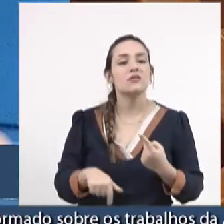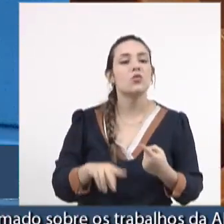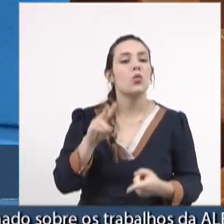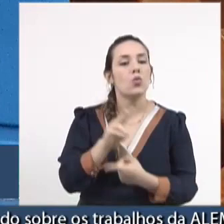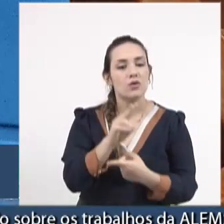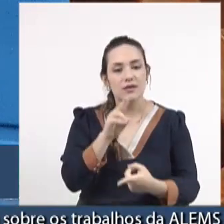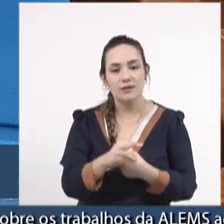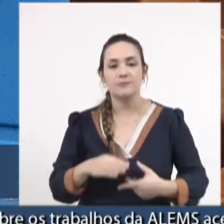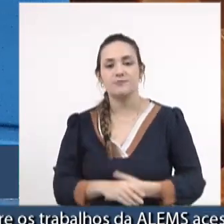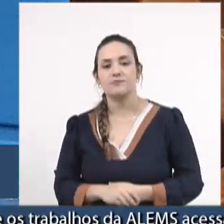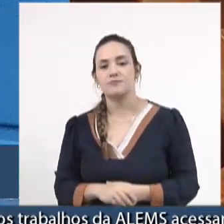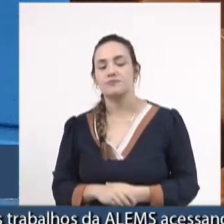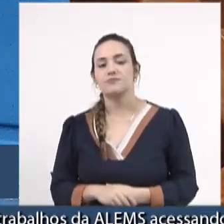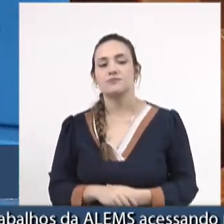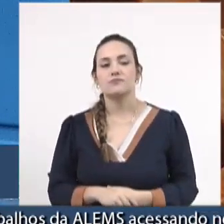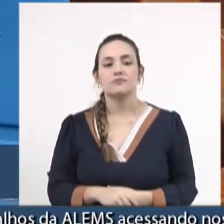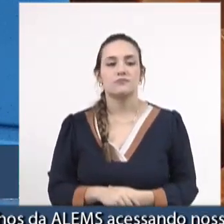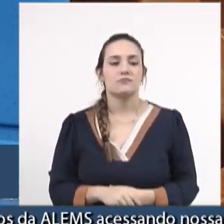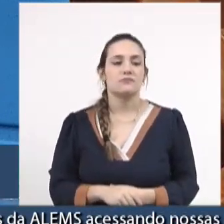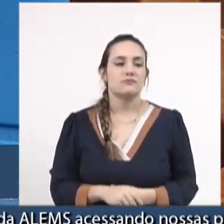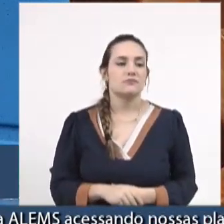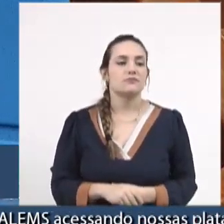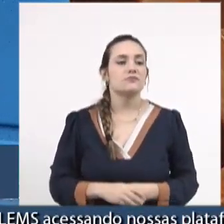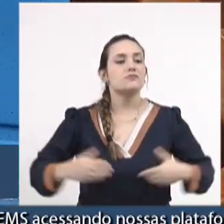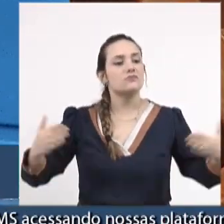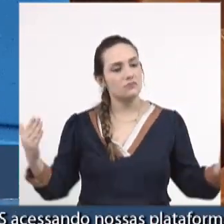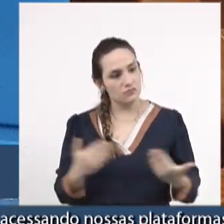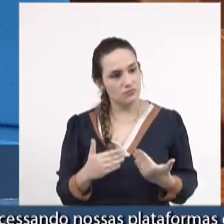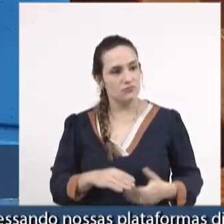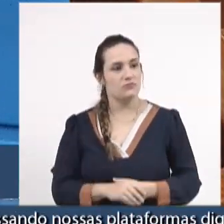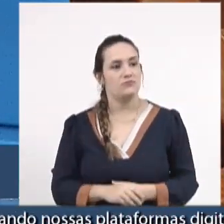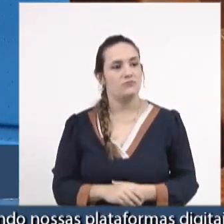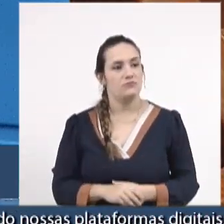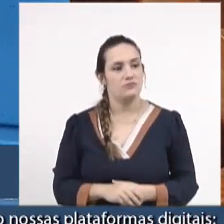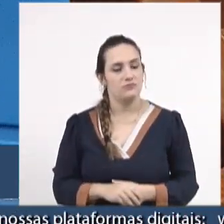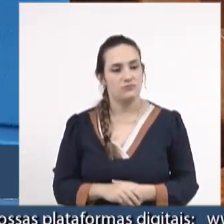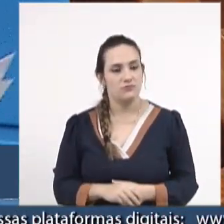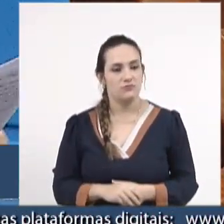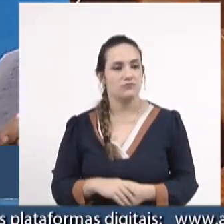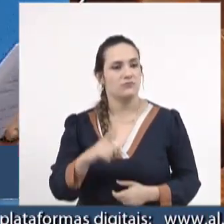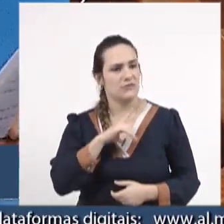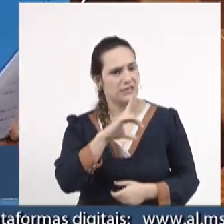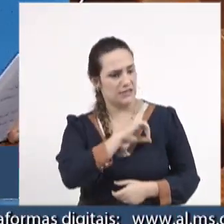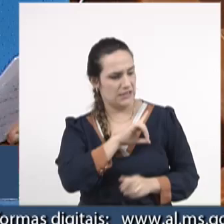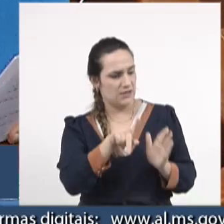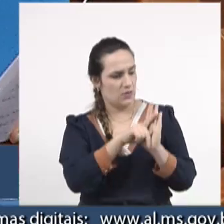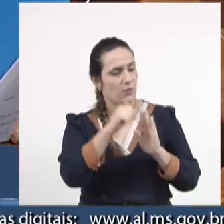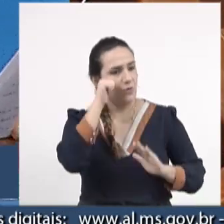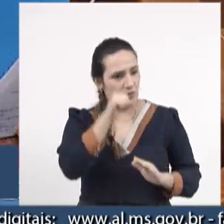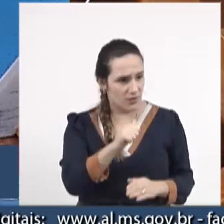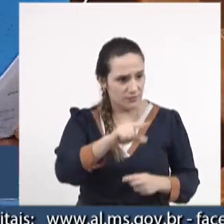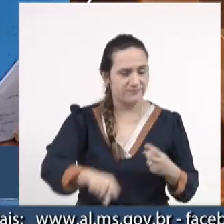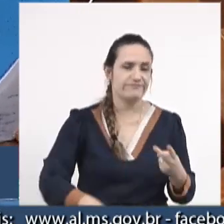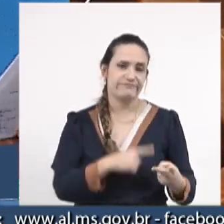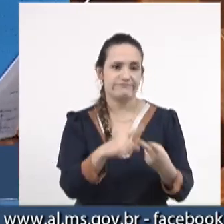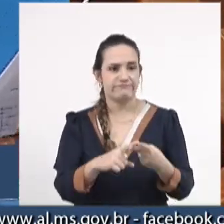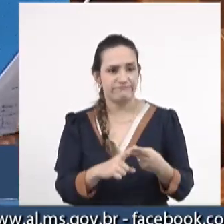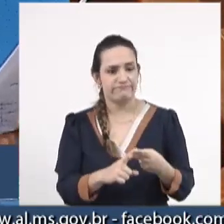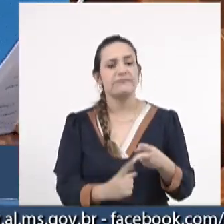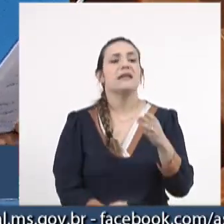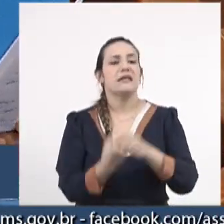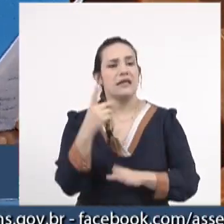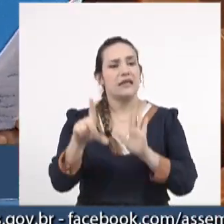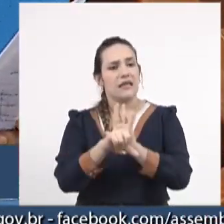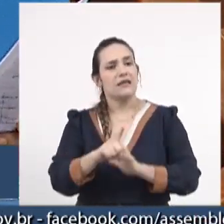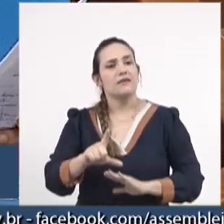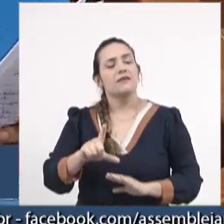prevenir. Então, hoje em dia, a gente vê a criação, Delegacia da Mulher, a criação de